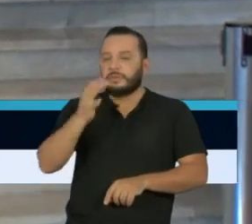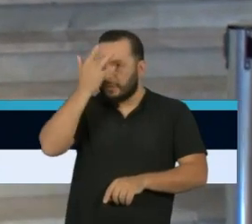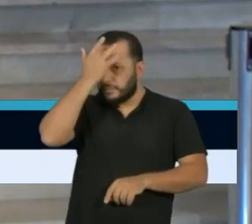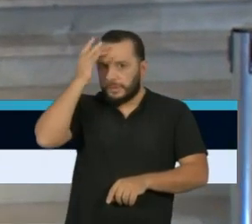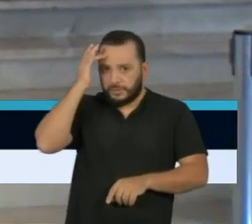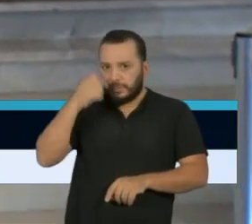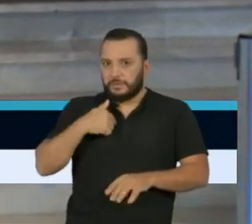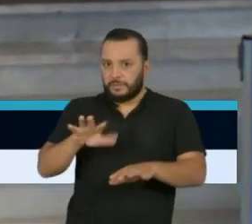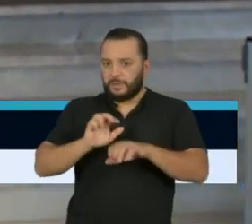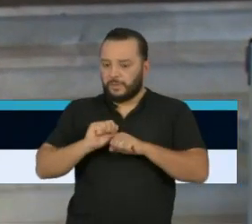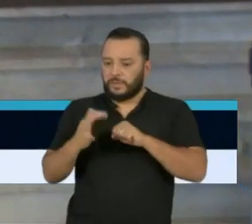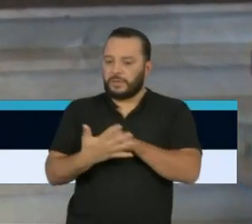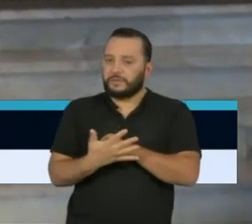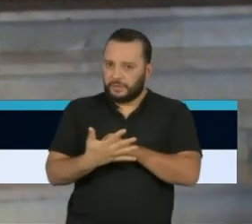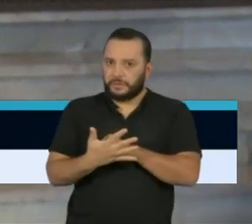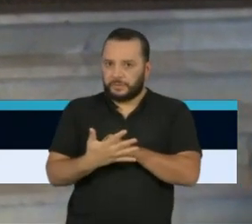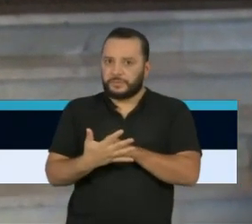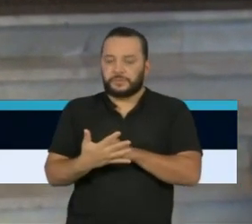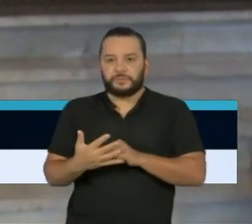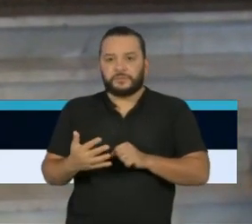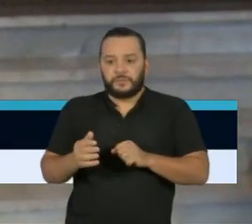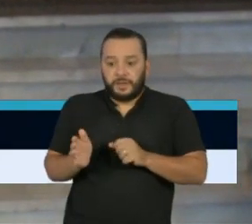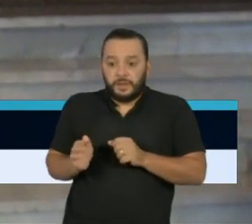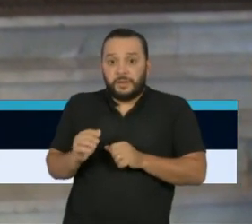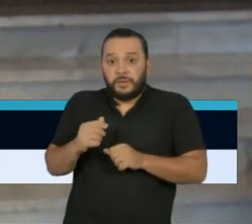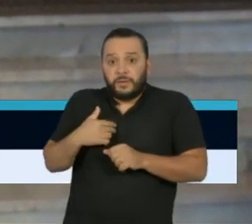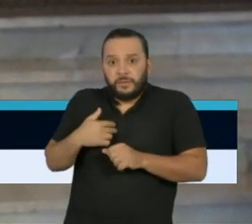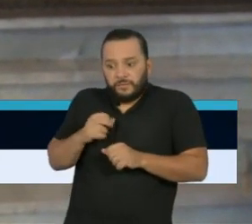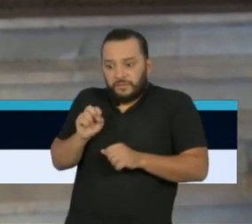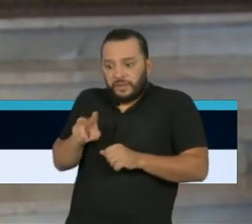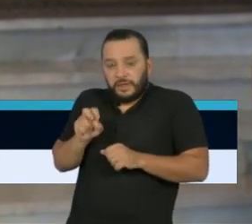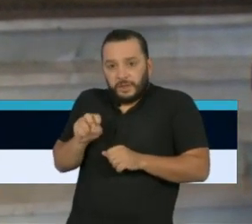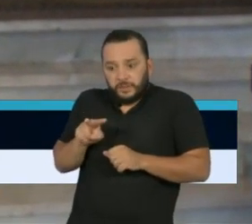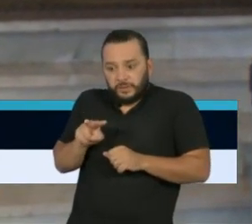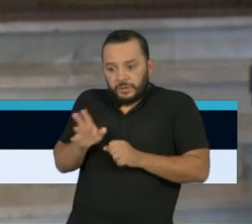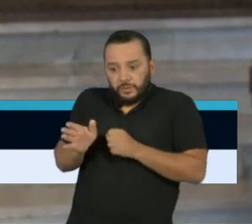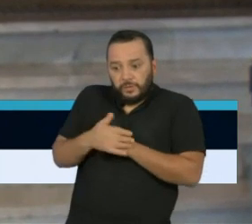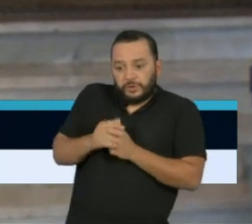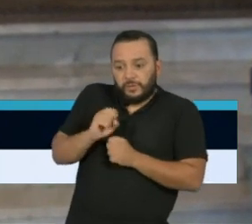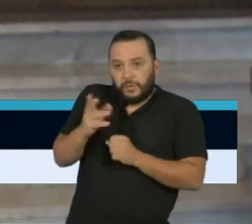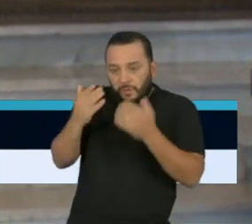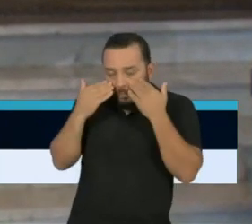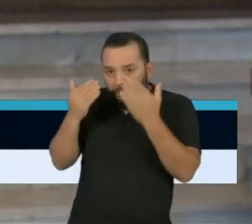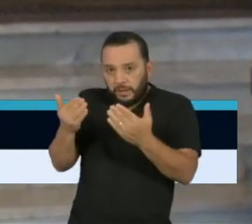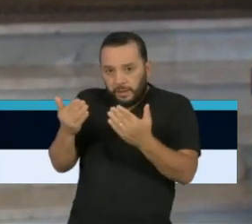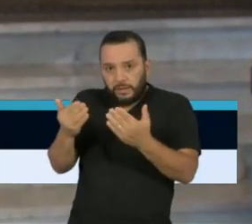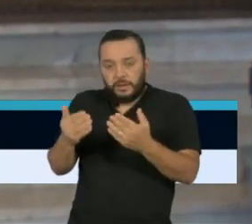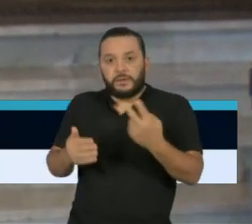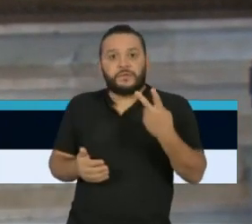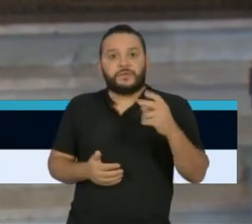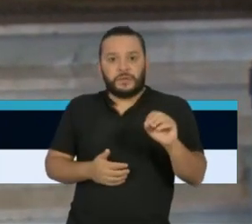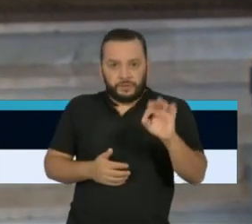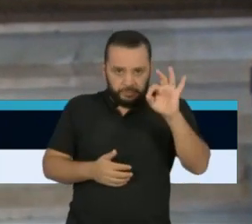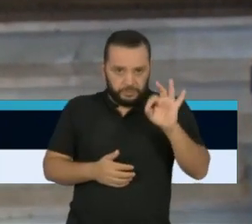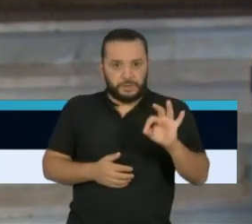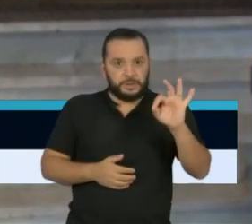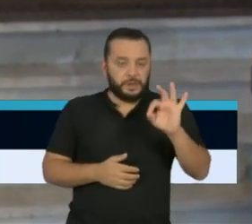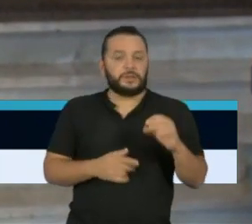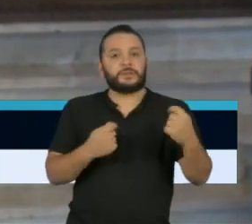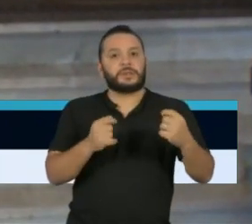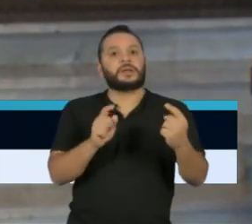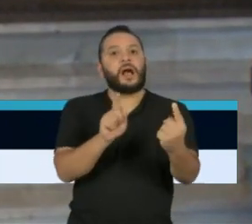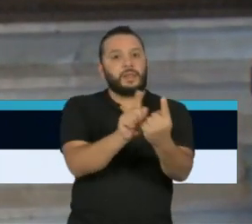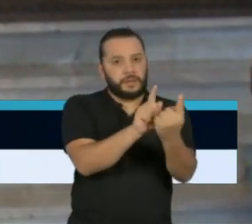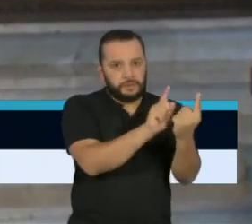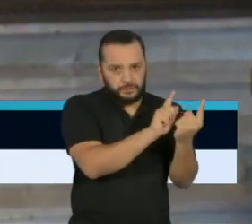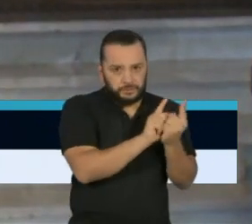sintomáticos, 20% dos indivíduos apresentam doença necessitando do atendimento público ou